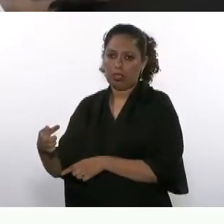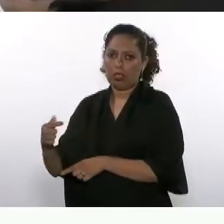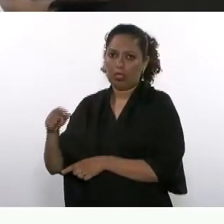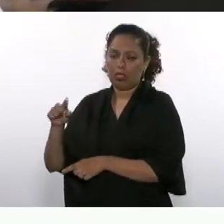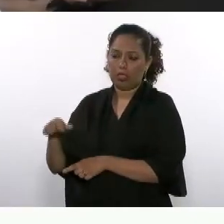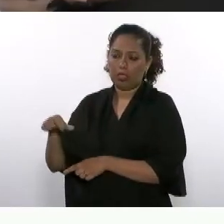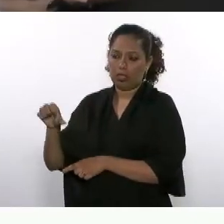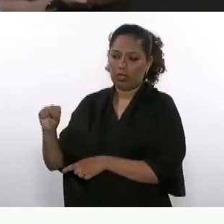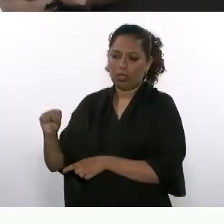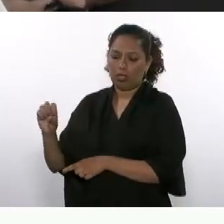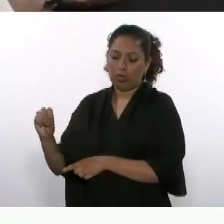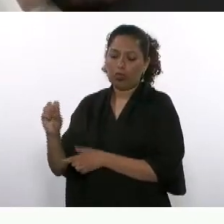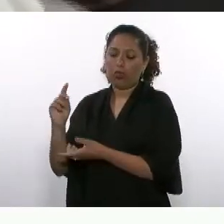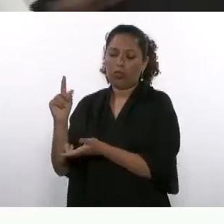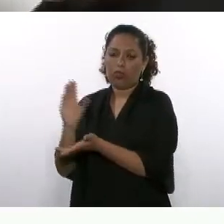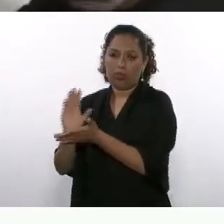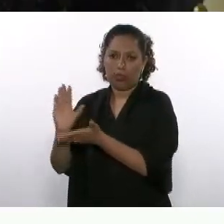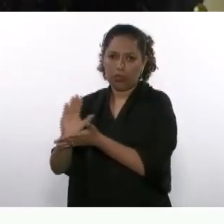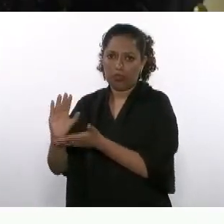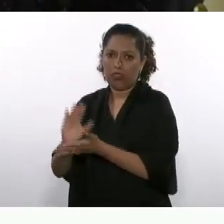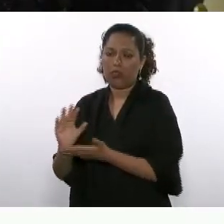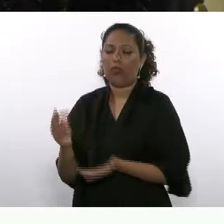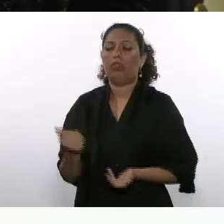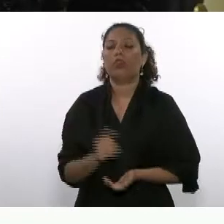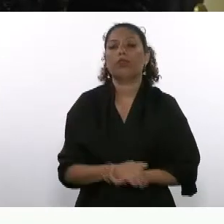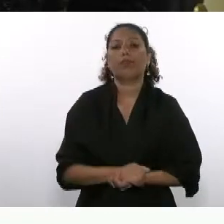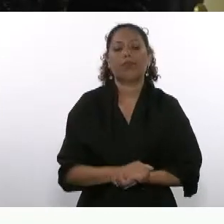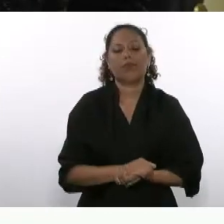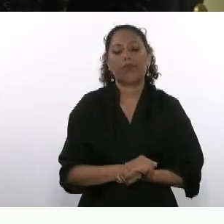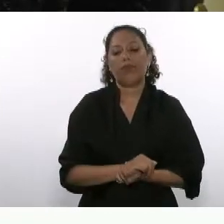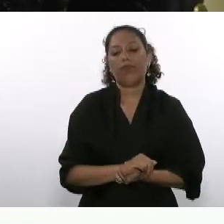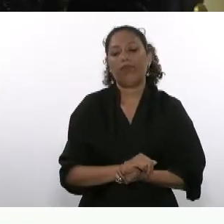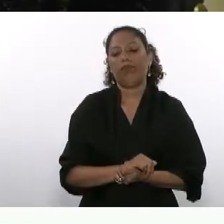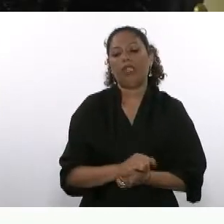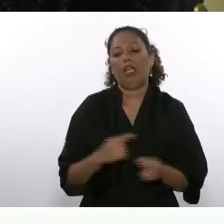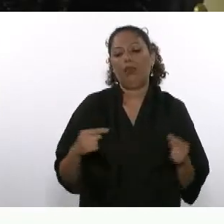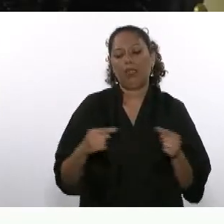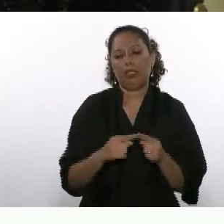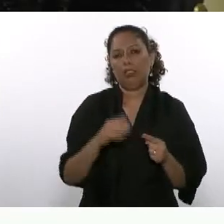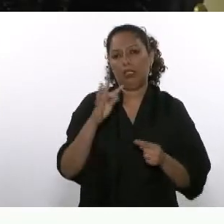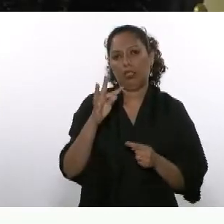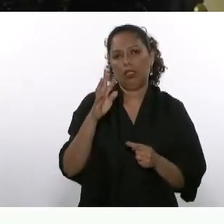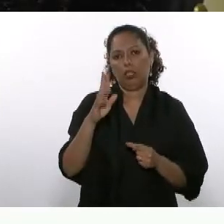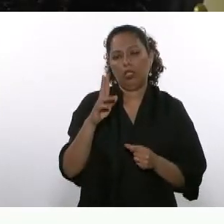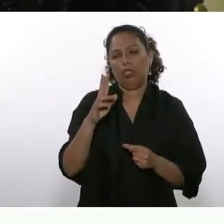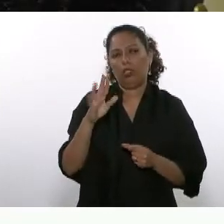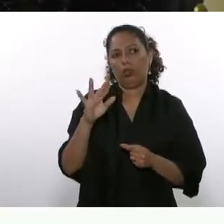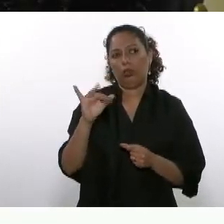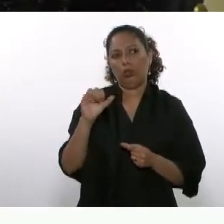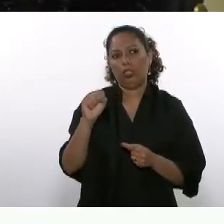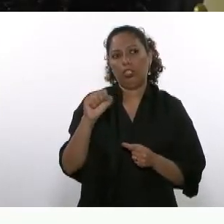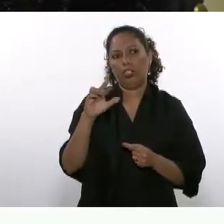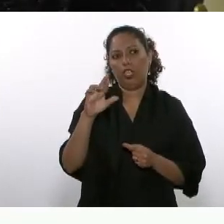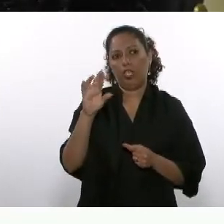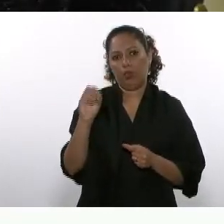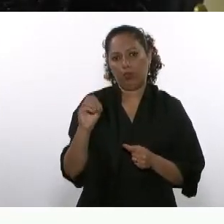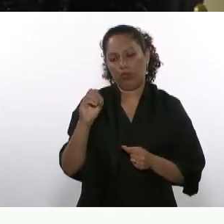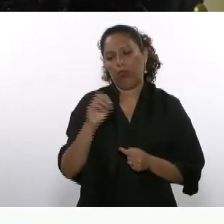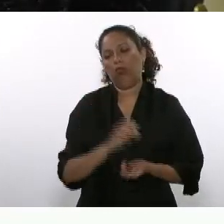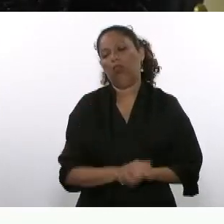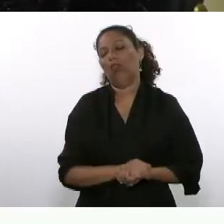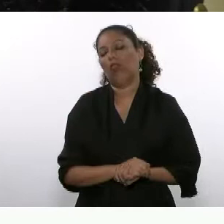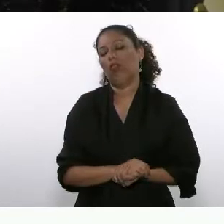367.608 investimentos. Especificamente no que tange a Turisrio, qual a proporção